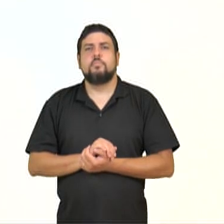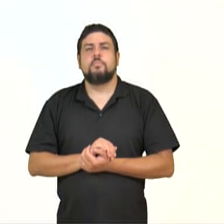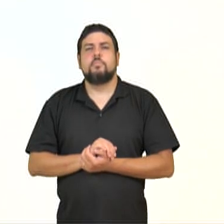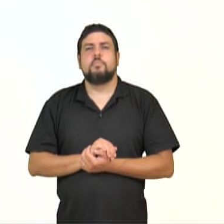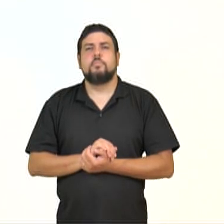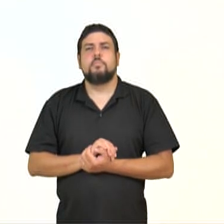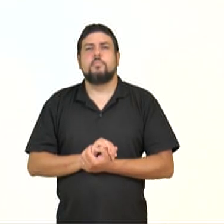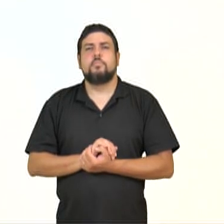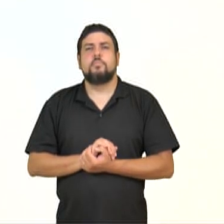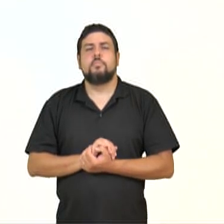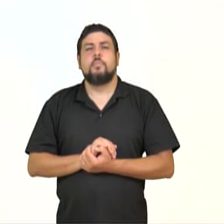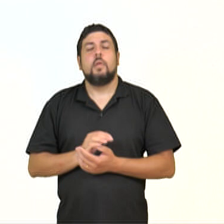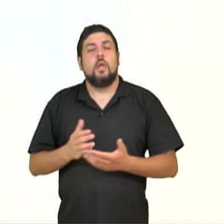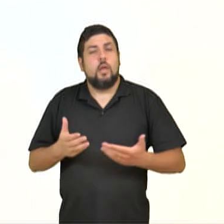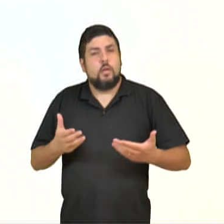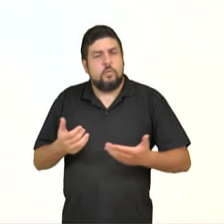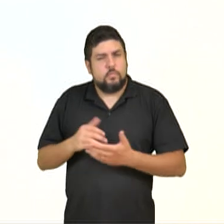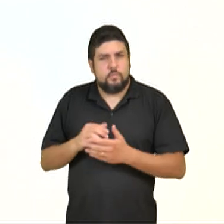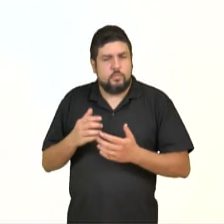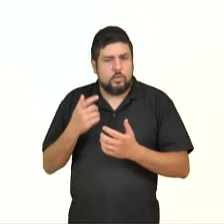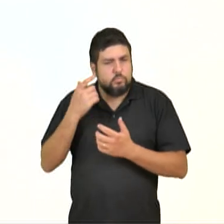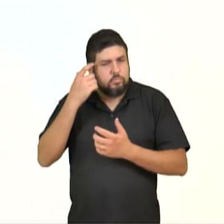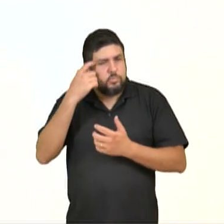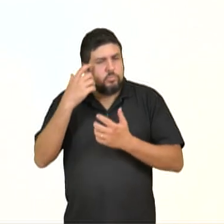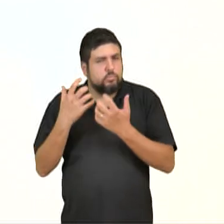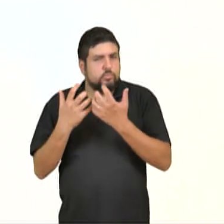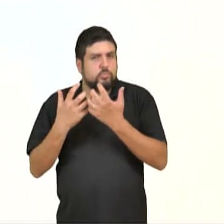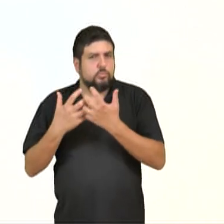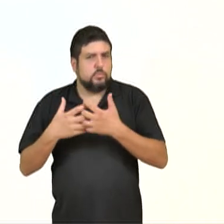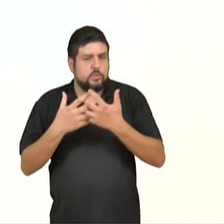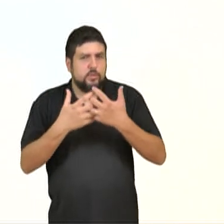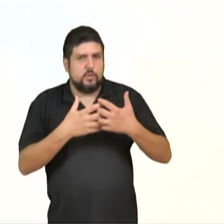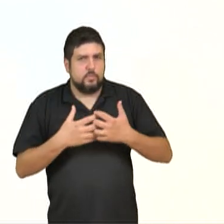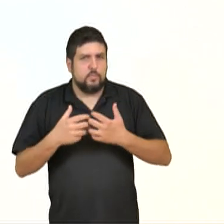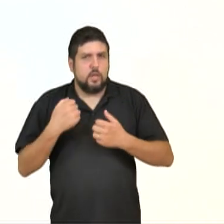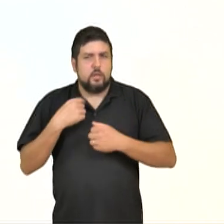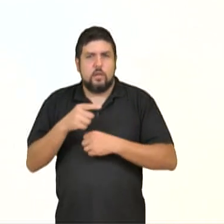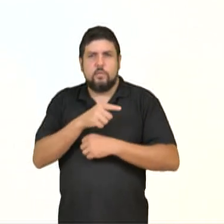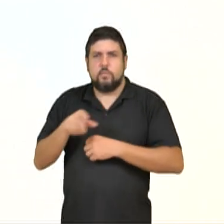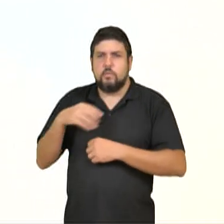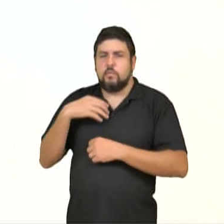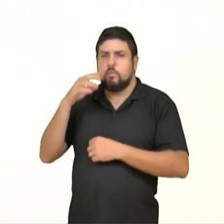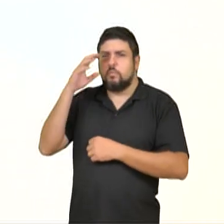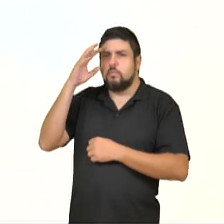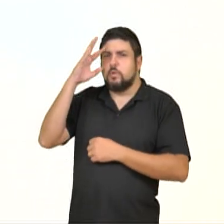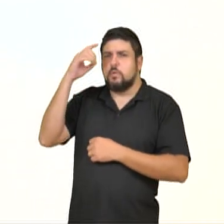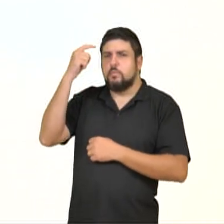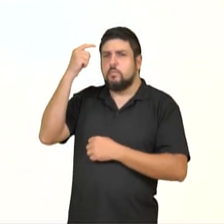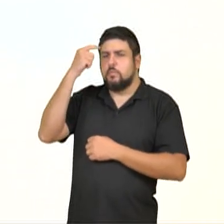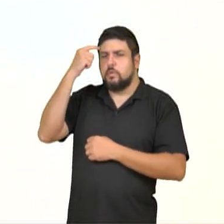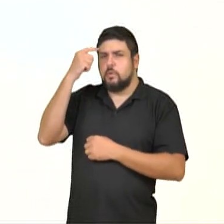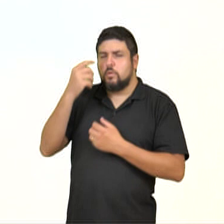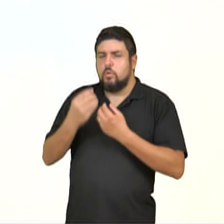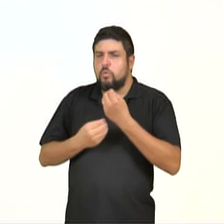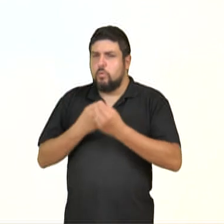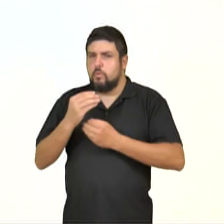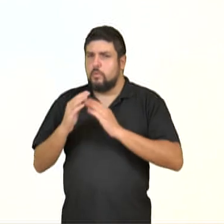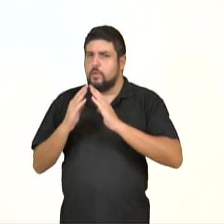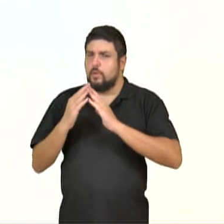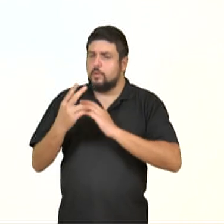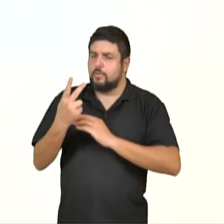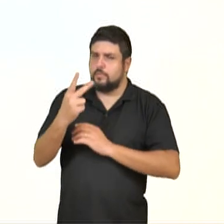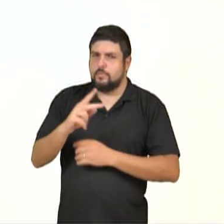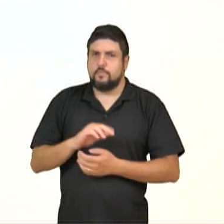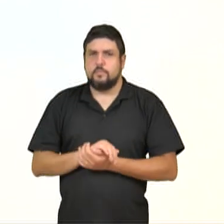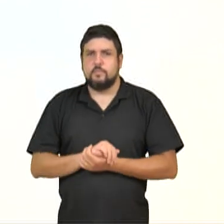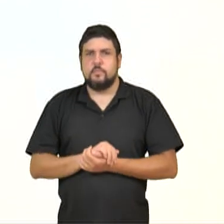Trouxe algumas reflexões, como a gente inicia toda a aula, para que vocês pensem aí na casa de vocês.